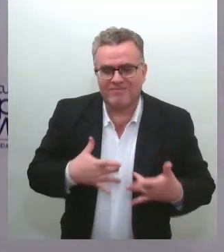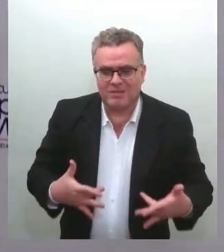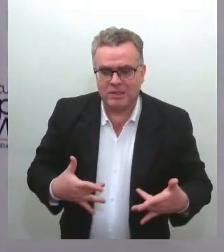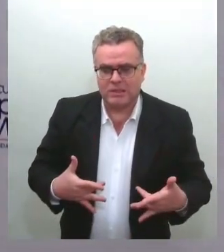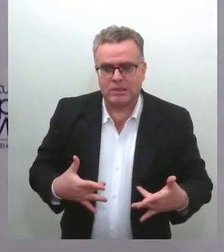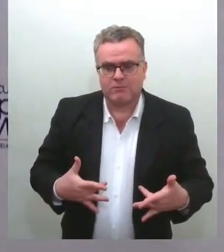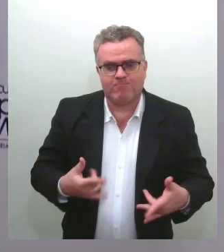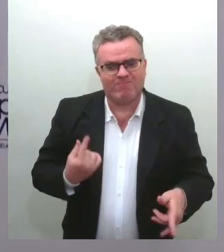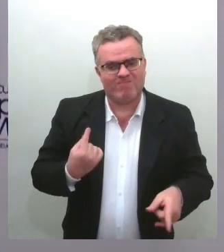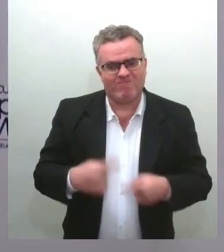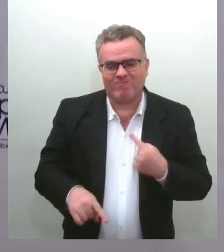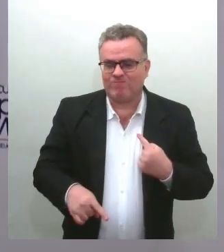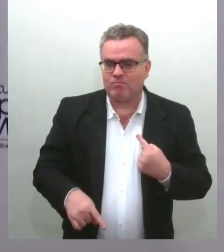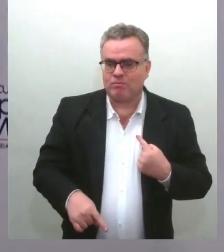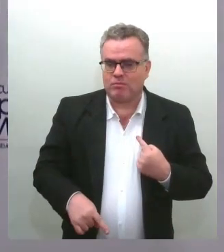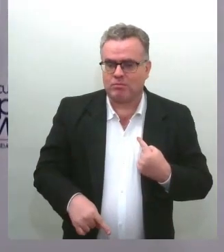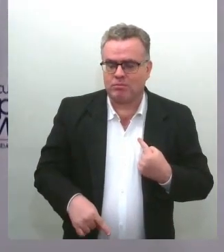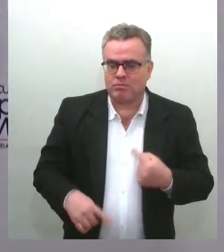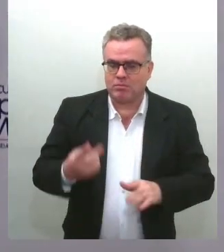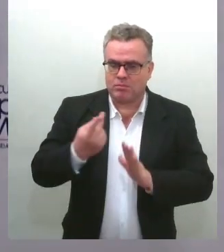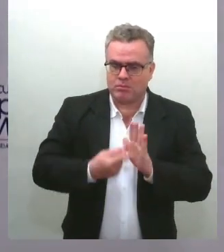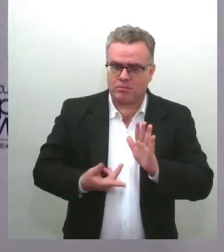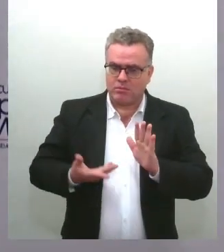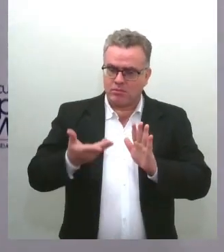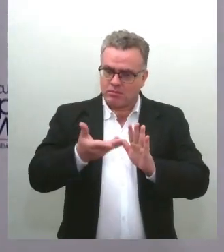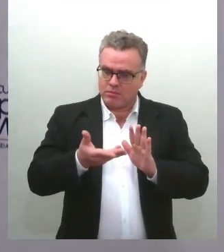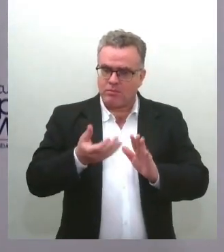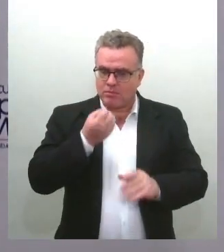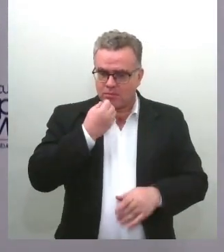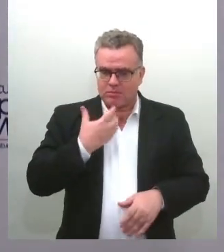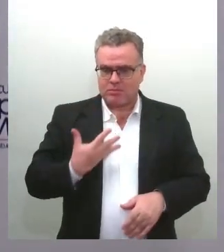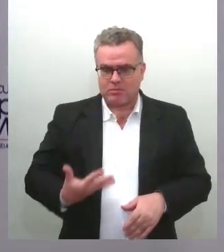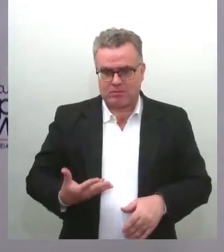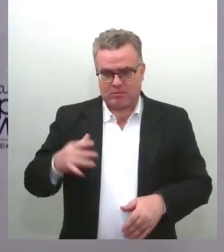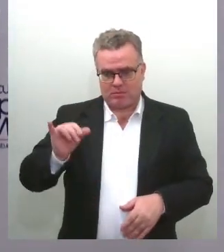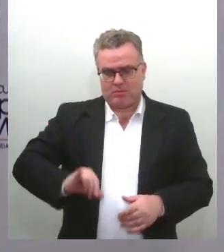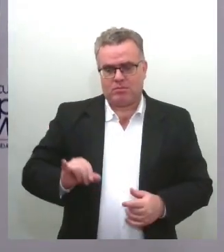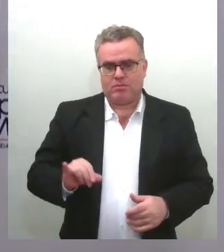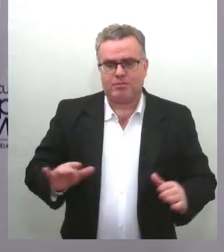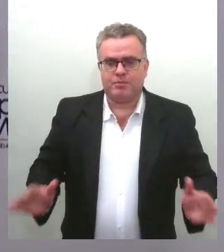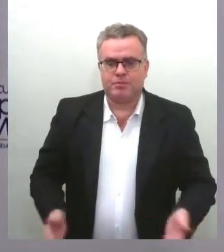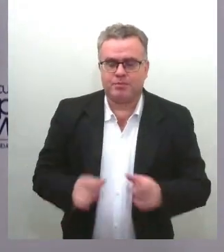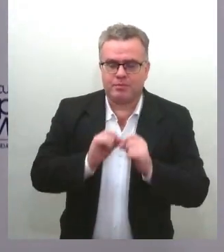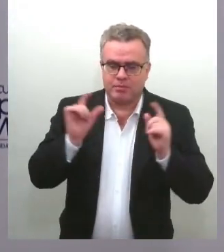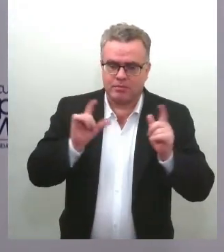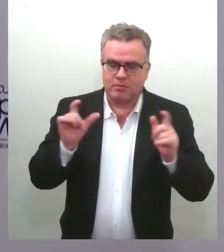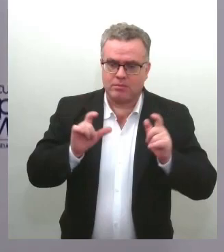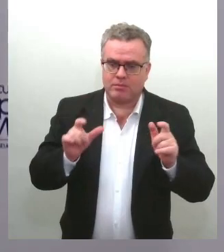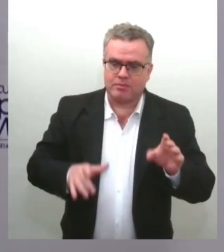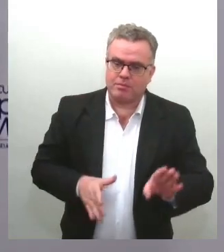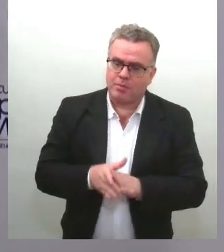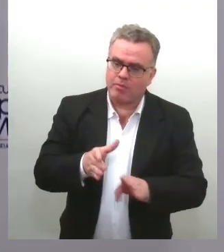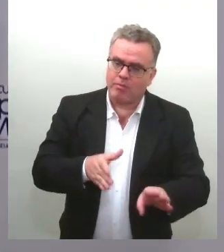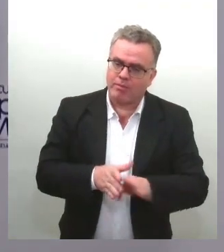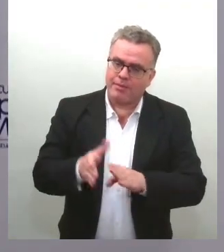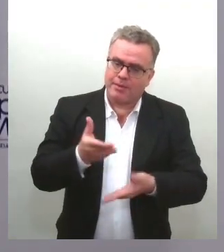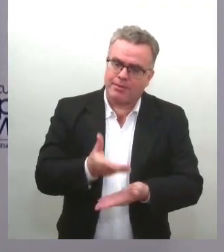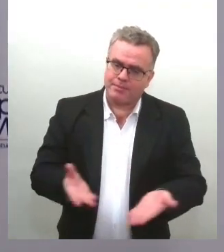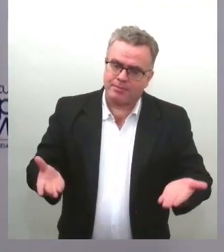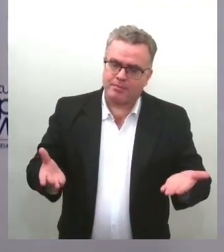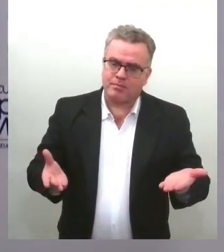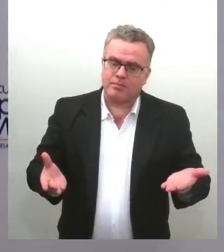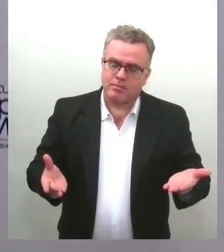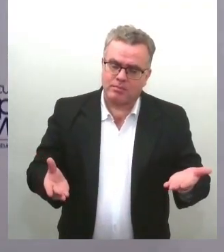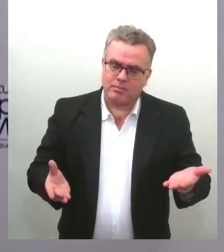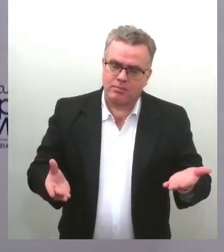como esse é muito importante, né, no despertar e na conscientização, né, da importância do poder